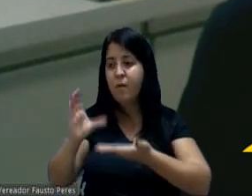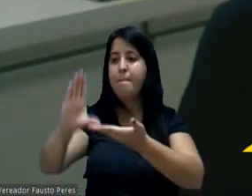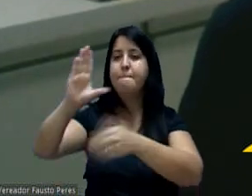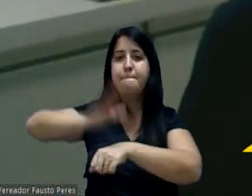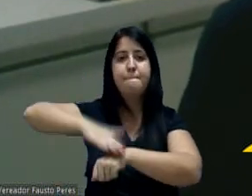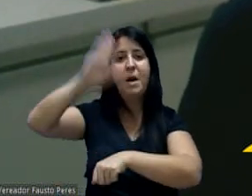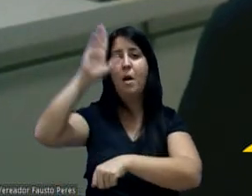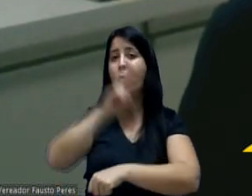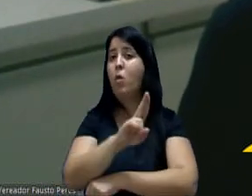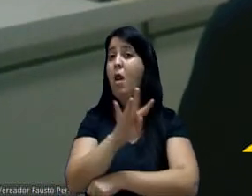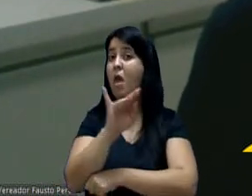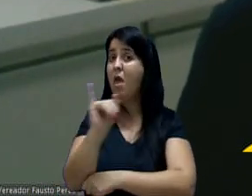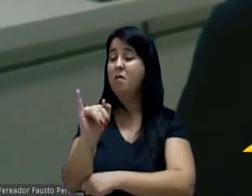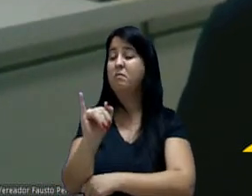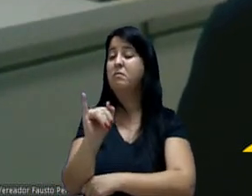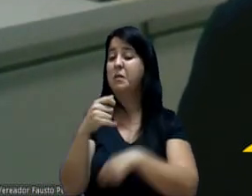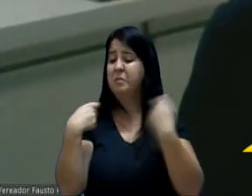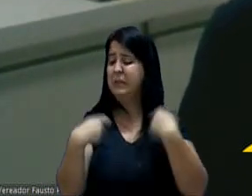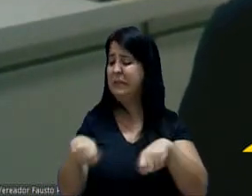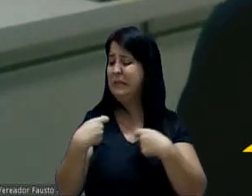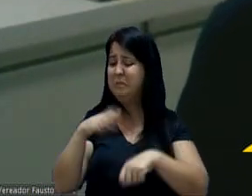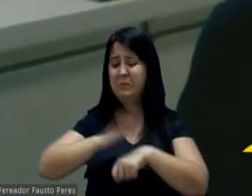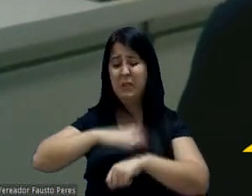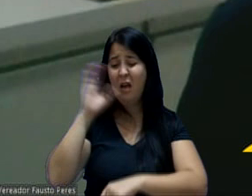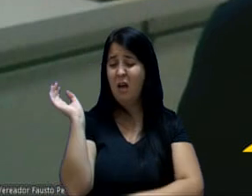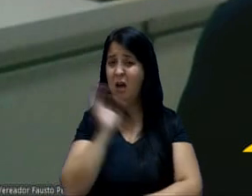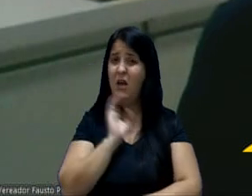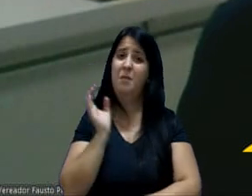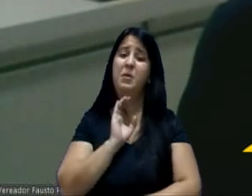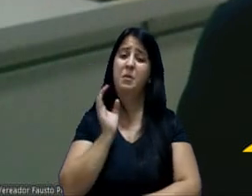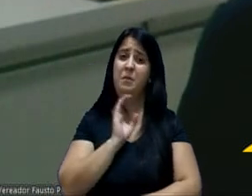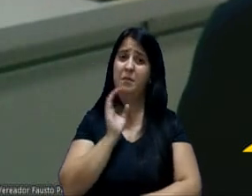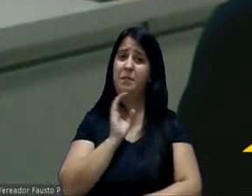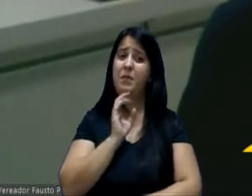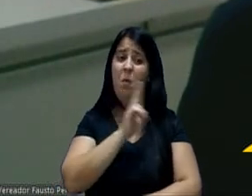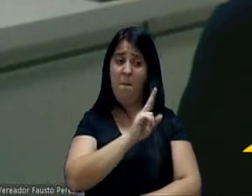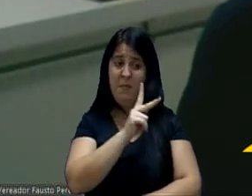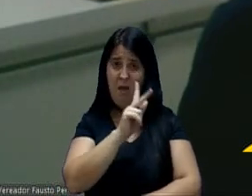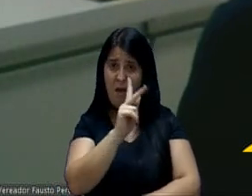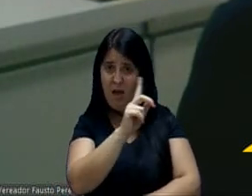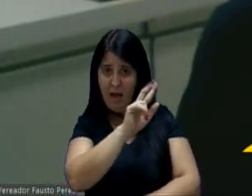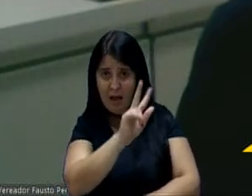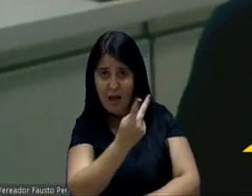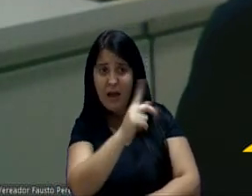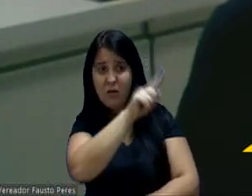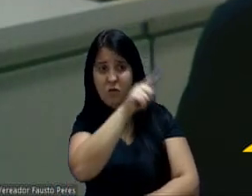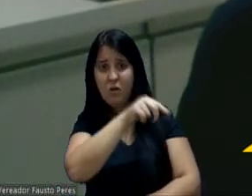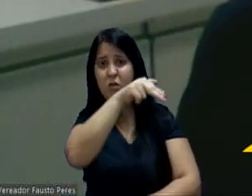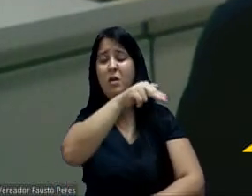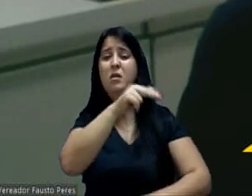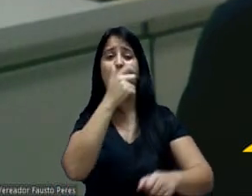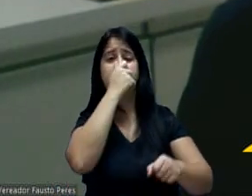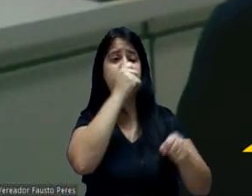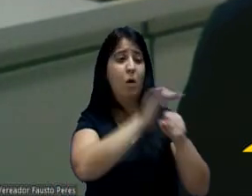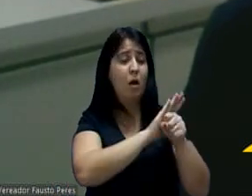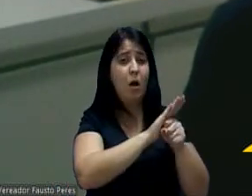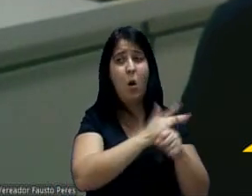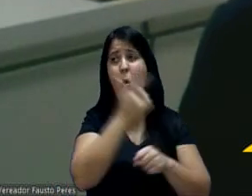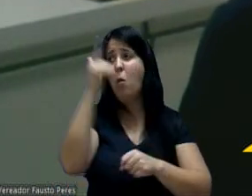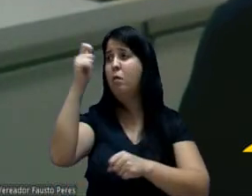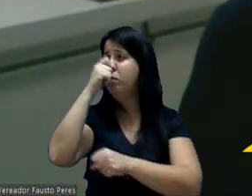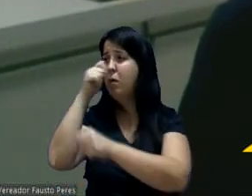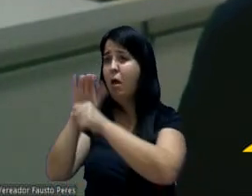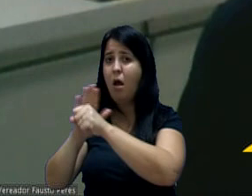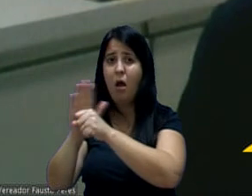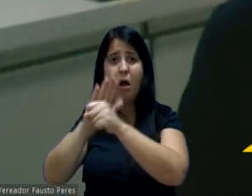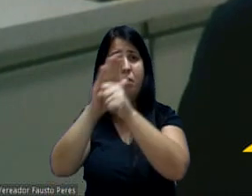procurar um jeito o mais breve possível. O PH da Zona Norte está lotado, o PH do Laranjeiras está lotado, as pessoas estão procurando e não